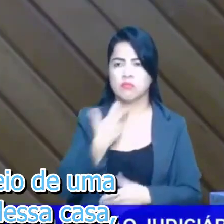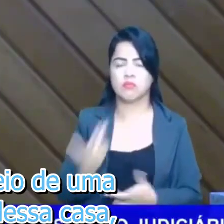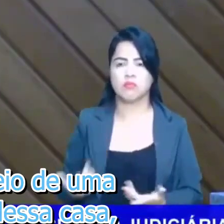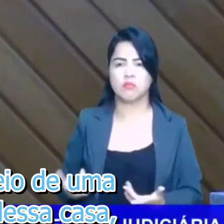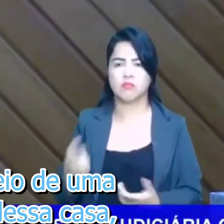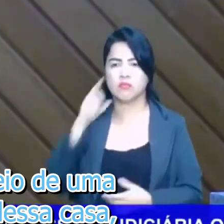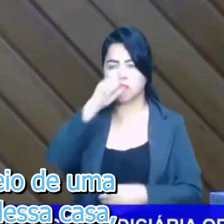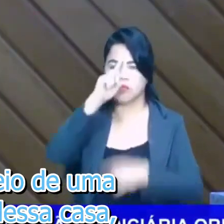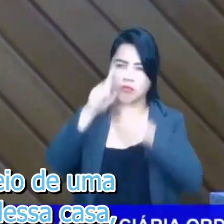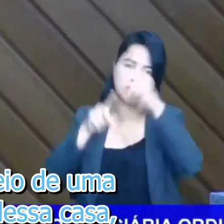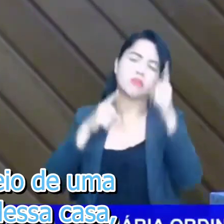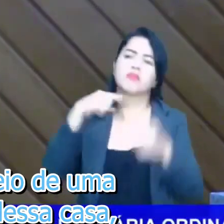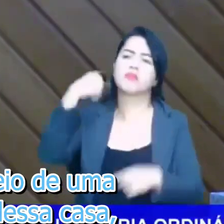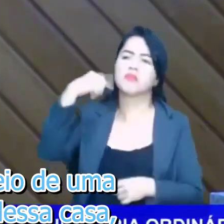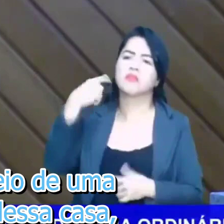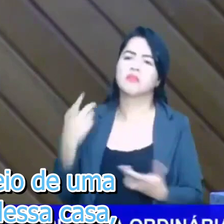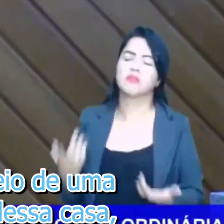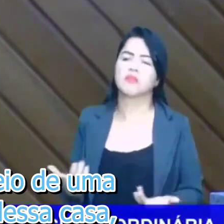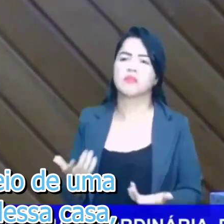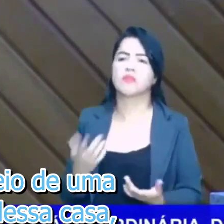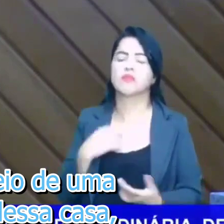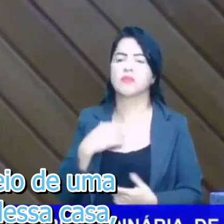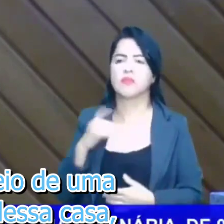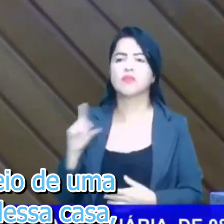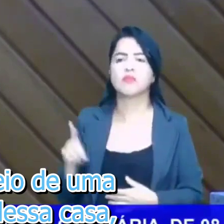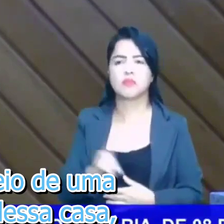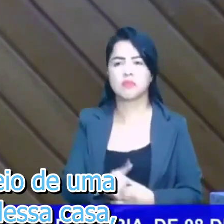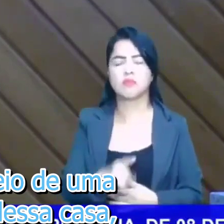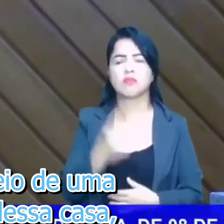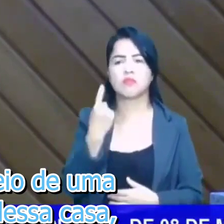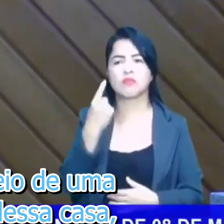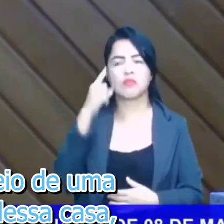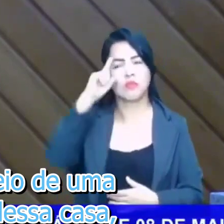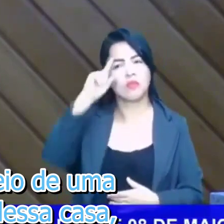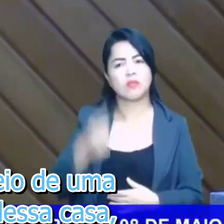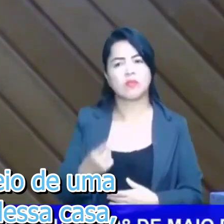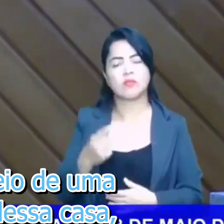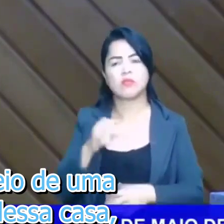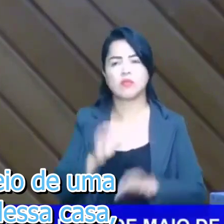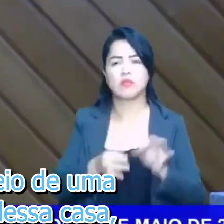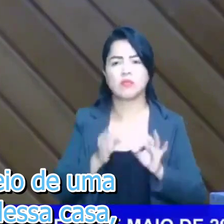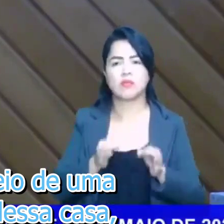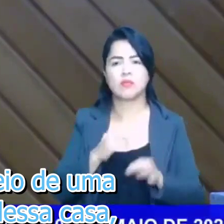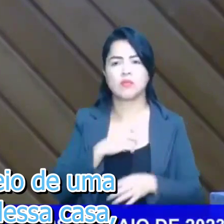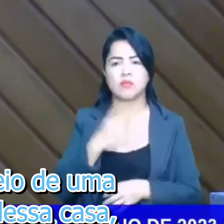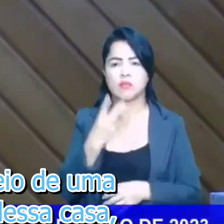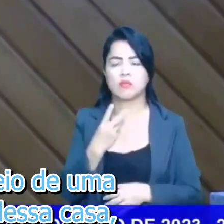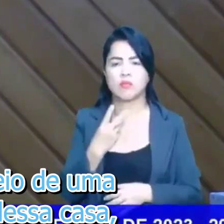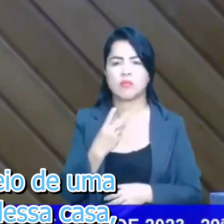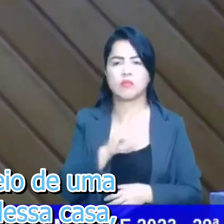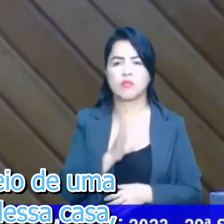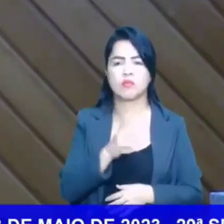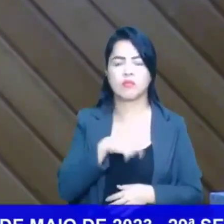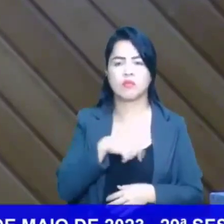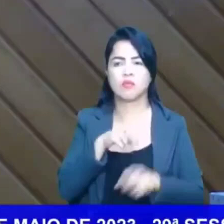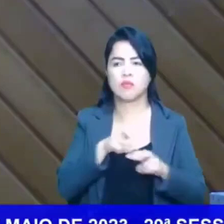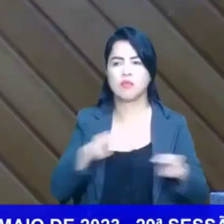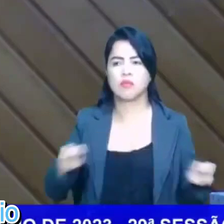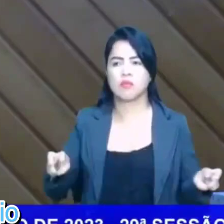fruto da imaginação desse advogado. Isso veio de uma decisão judicial transitada e julgada em duas instâncias dessa